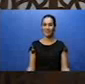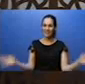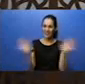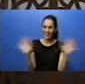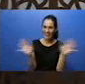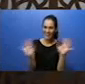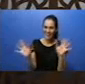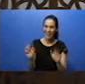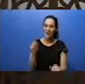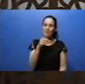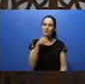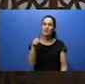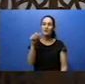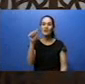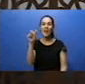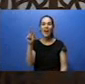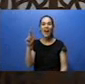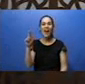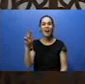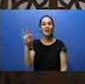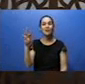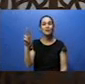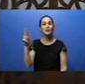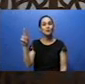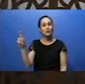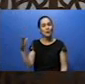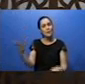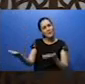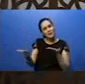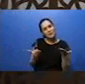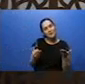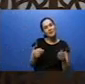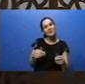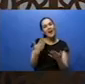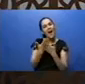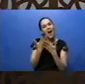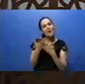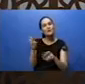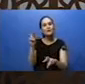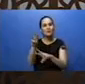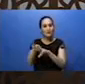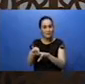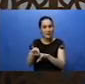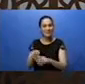Olá, sou o professor Arthur. Sejam bem-vindos a mais uma aula de matemática.